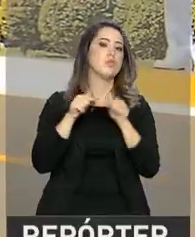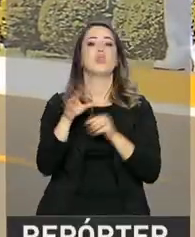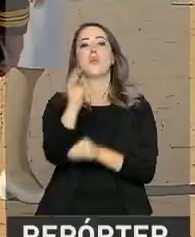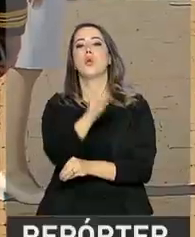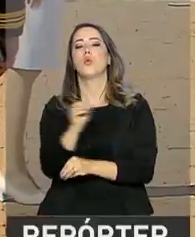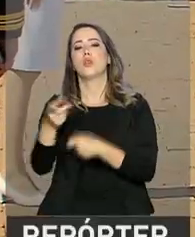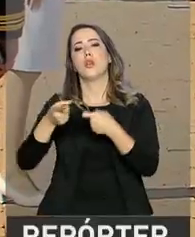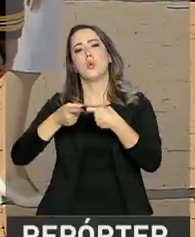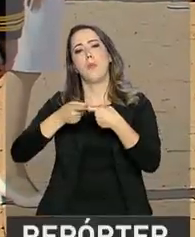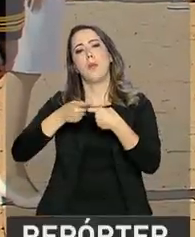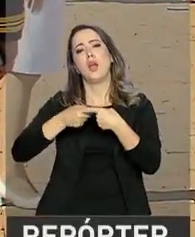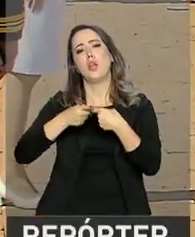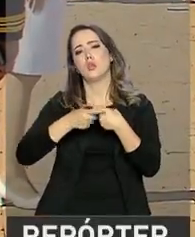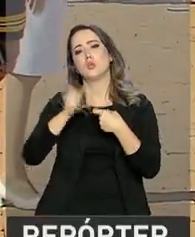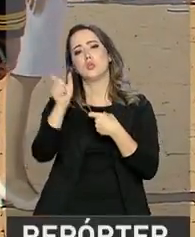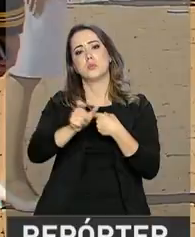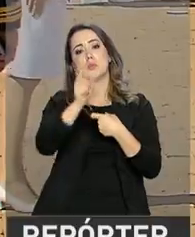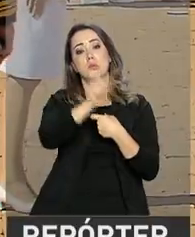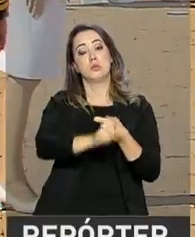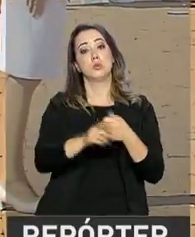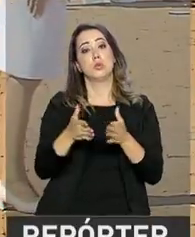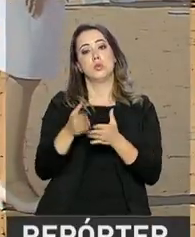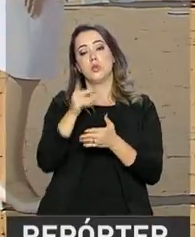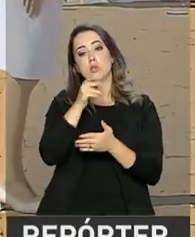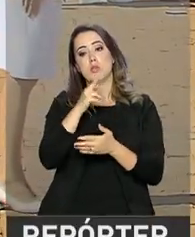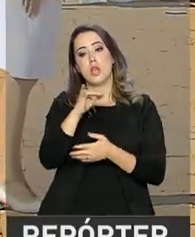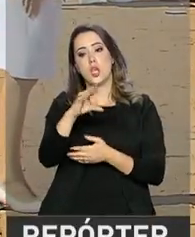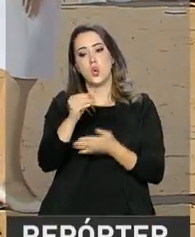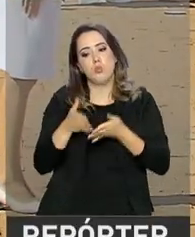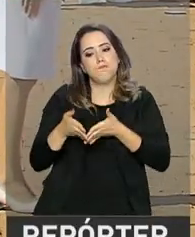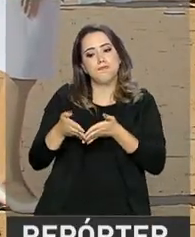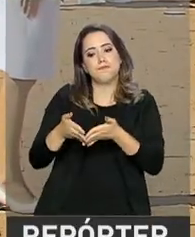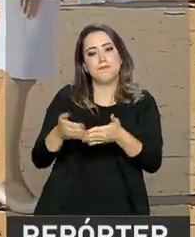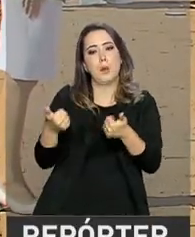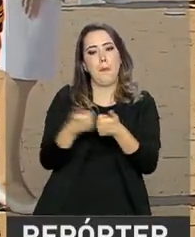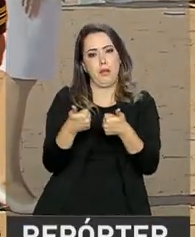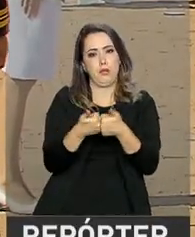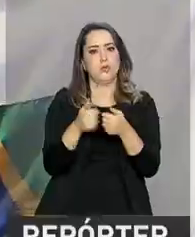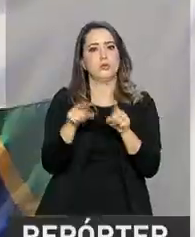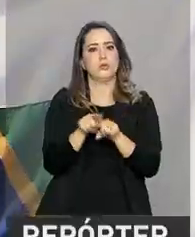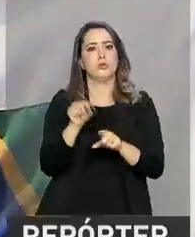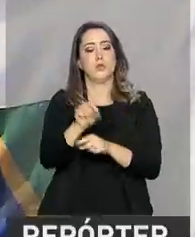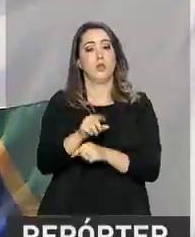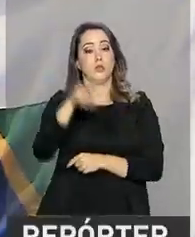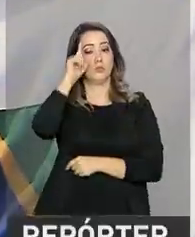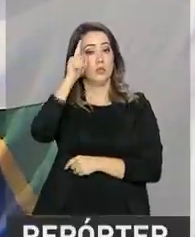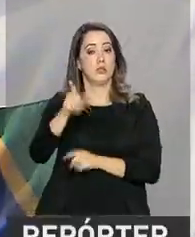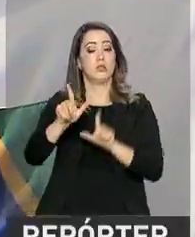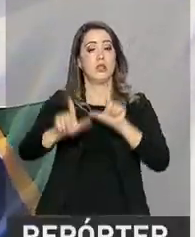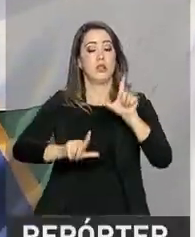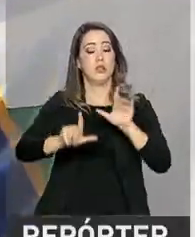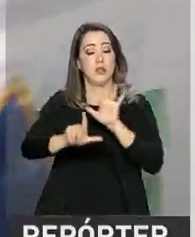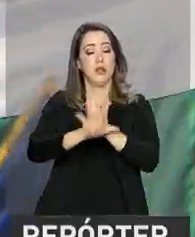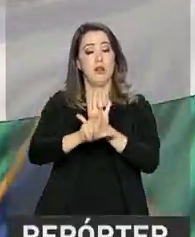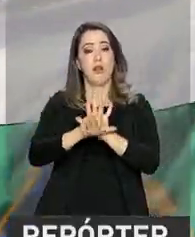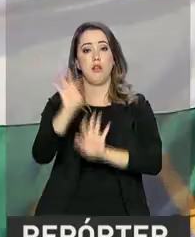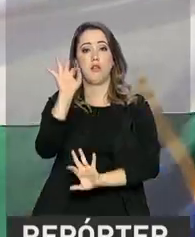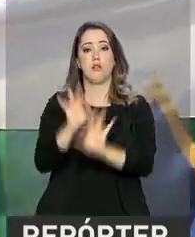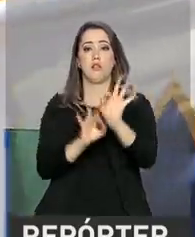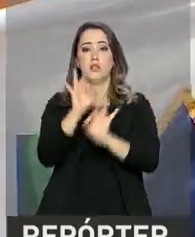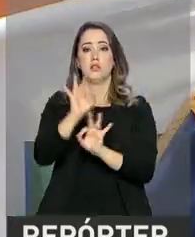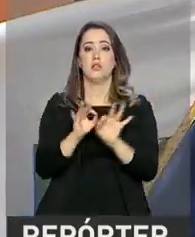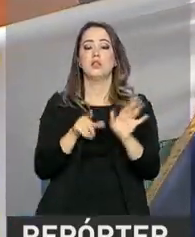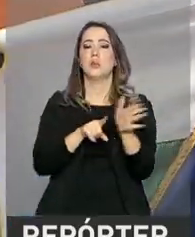atendimento médico às populações ribeirinhas, nas ações de garantia da lei e da ordem e em atividades de desenvolvimento